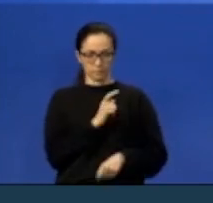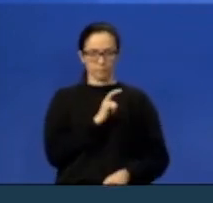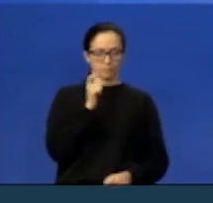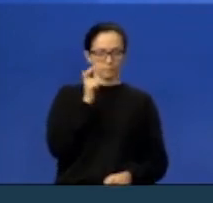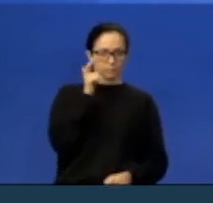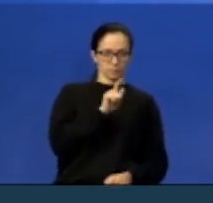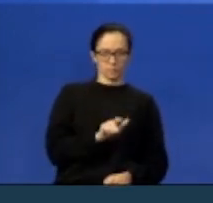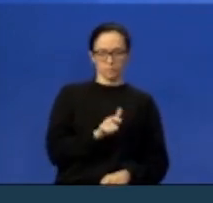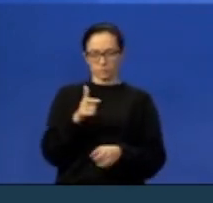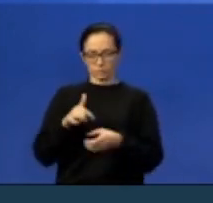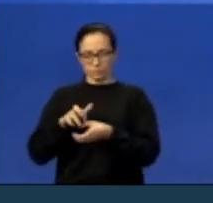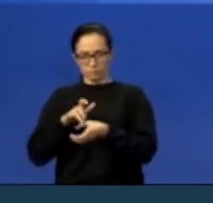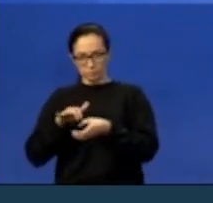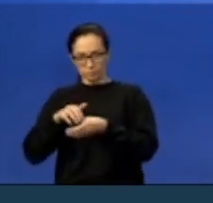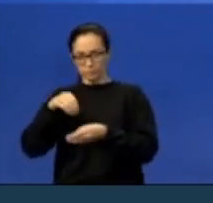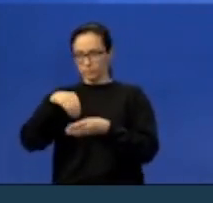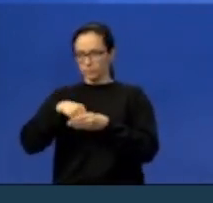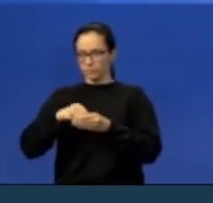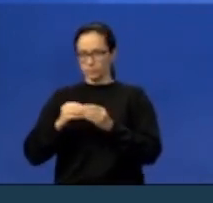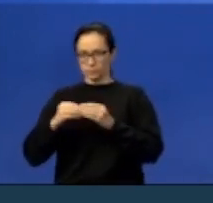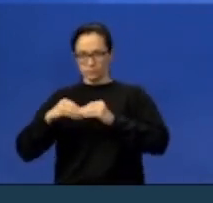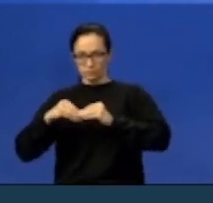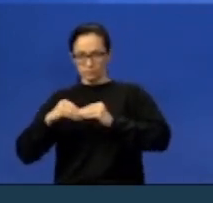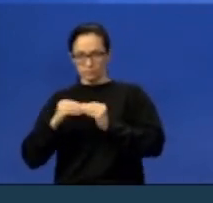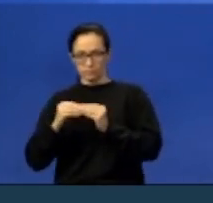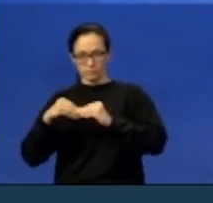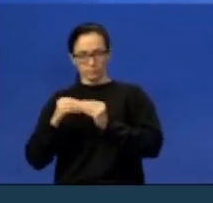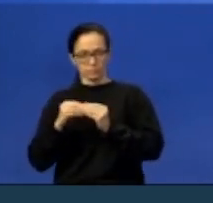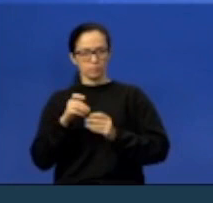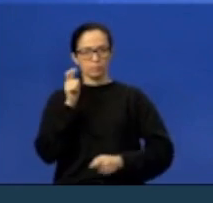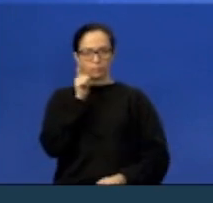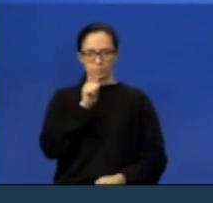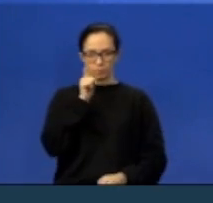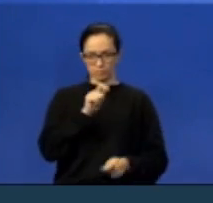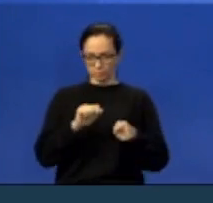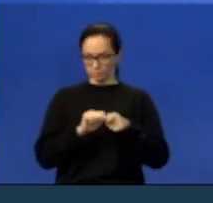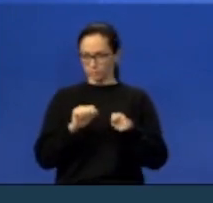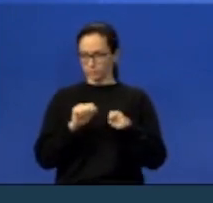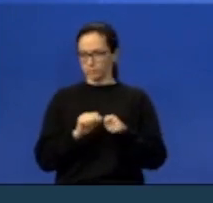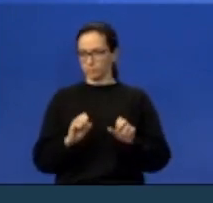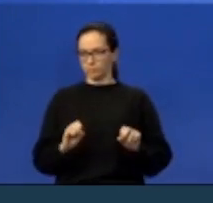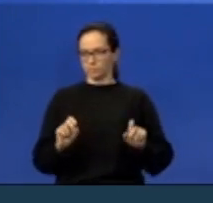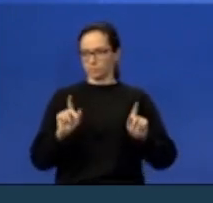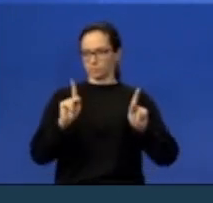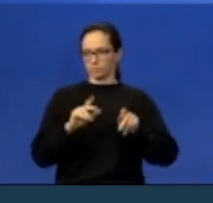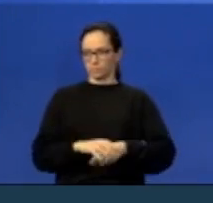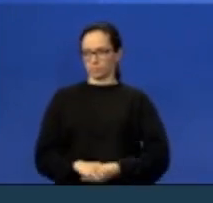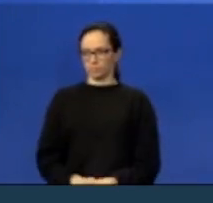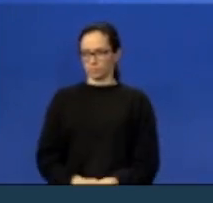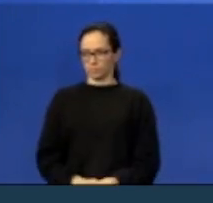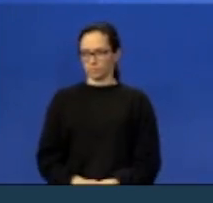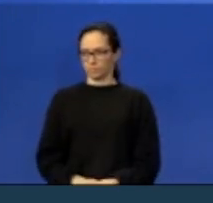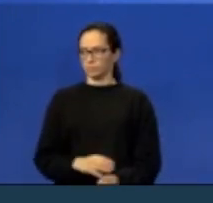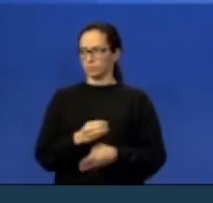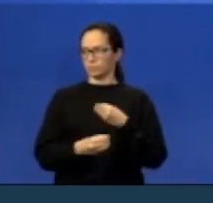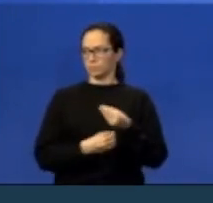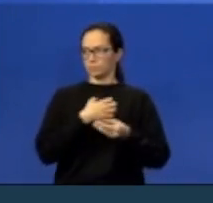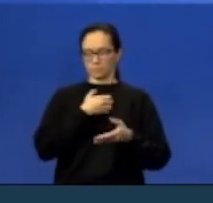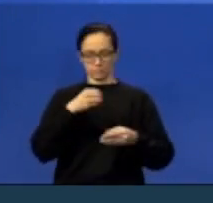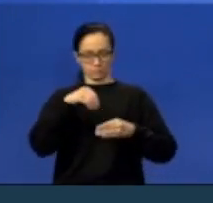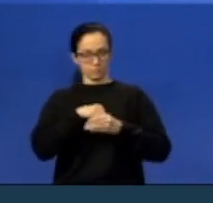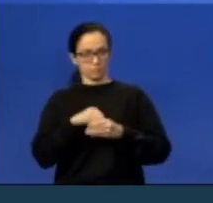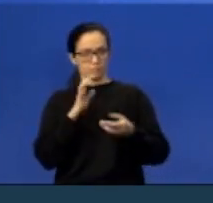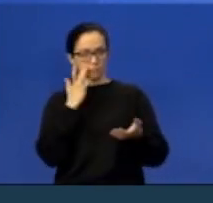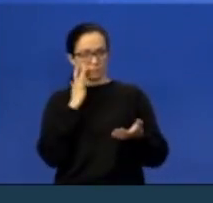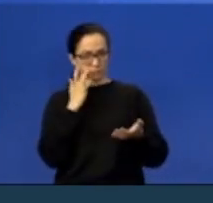osso esponjoso trabecular, essa maleabilidade. Agora a gente vai falar um pouquinho sobre essas regiões que permeiam o